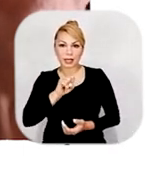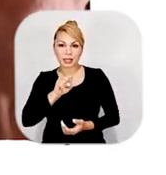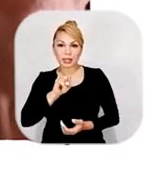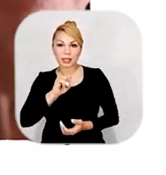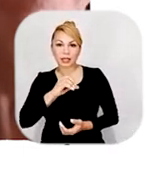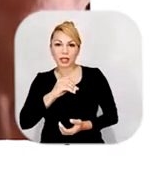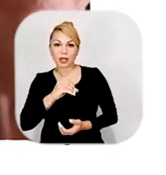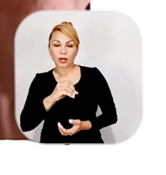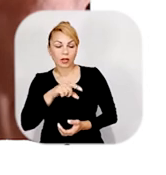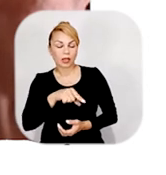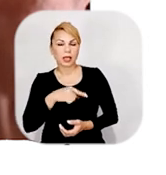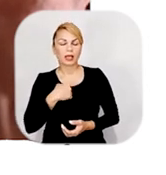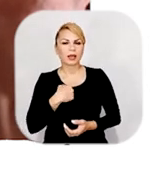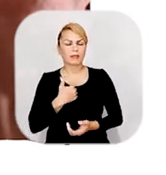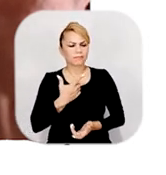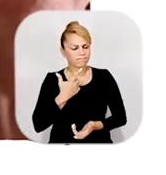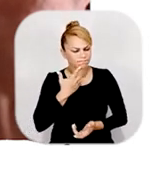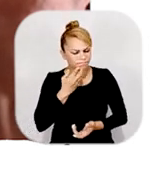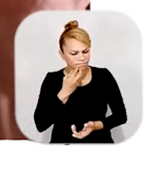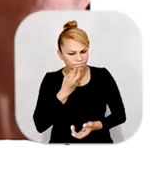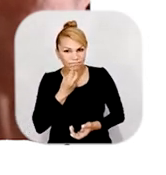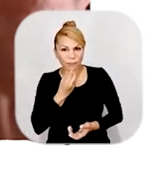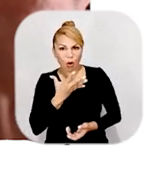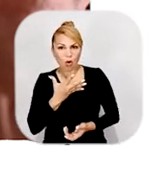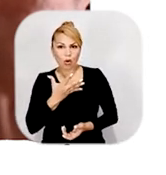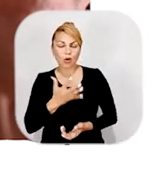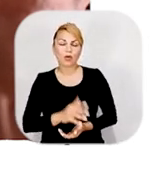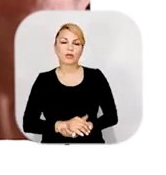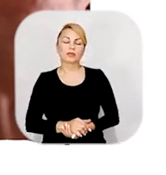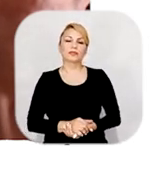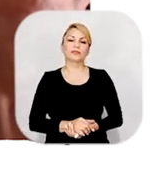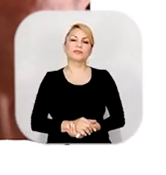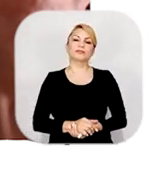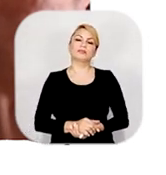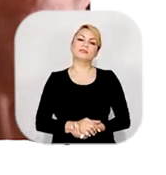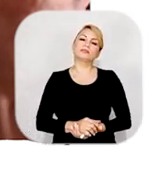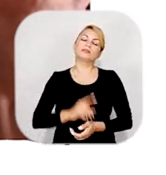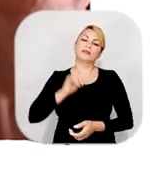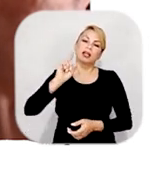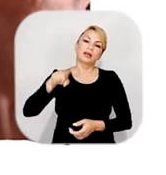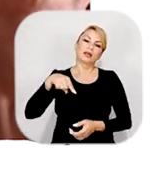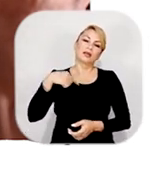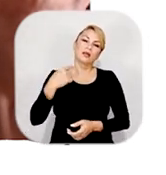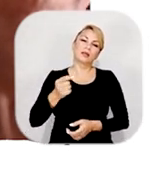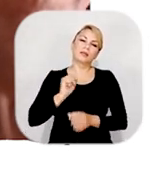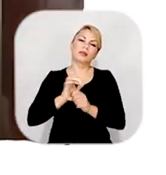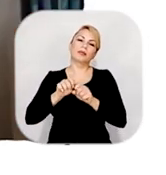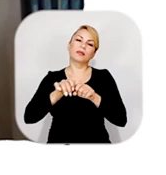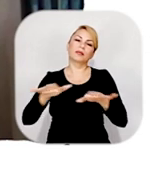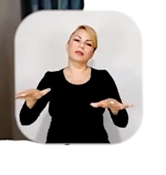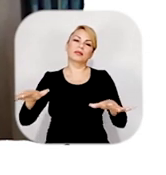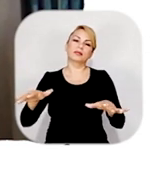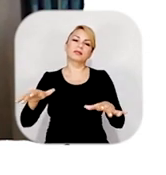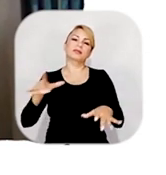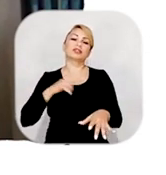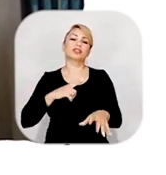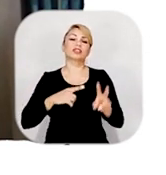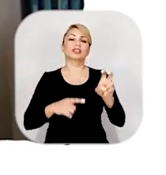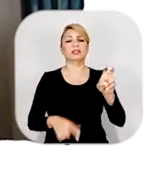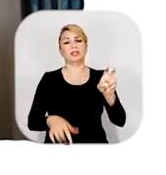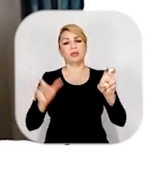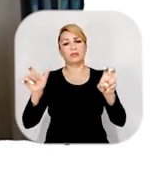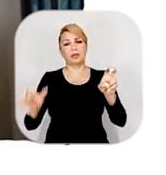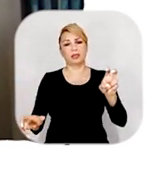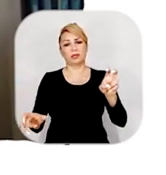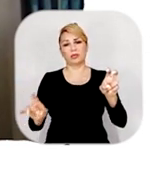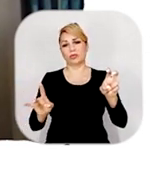Eles, como sofrem da etnia deles, depois de todas as das pandemias que eles sofreram, restaram 5 descendentes. E esses